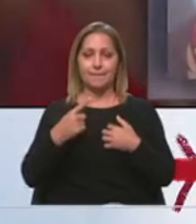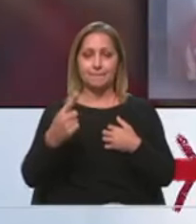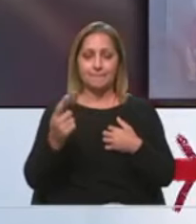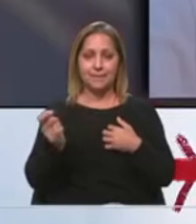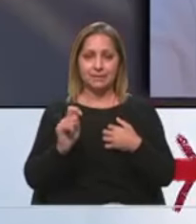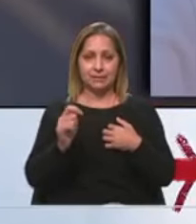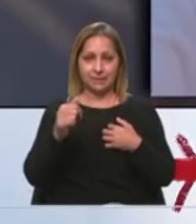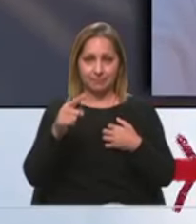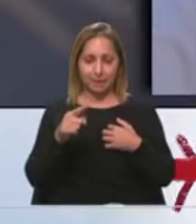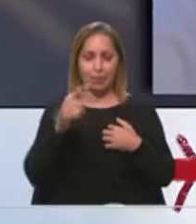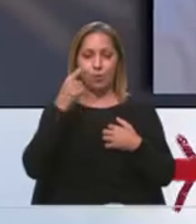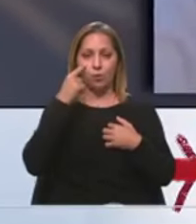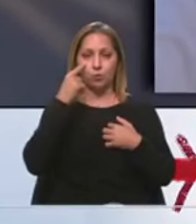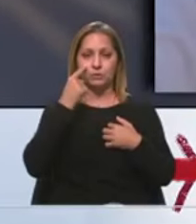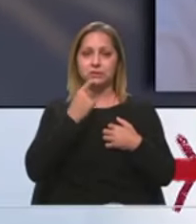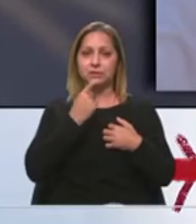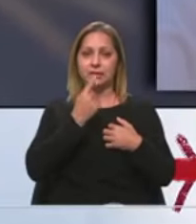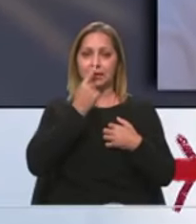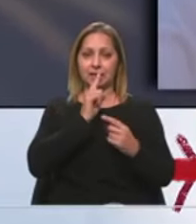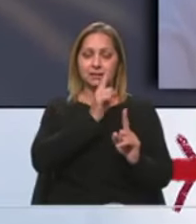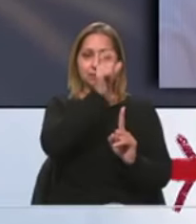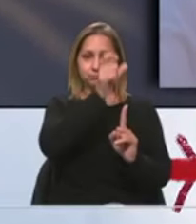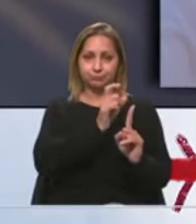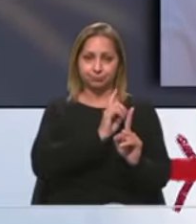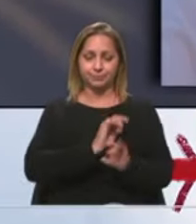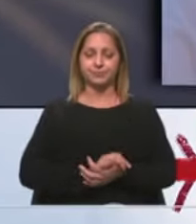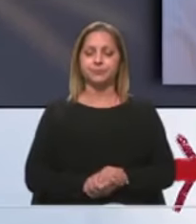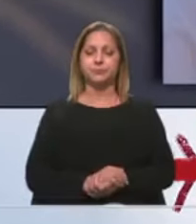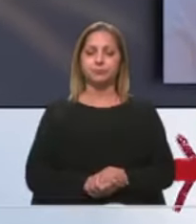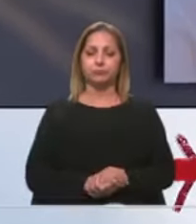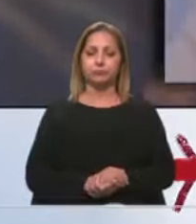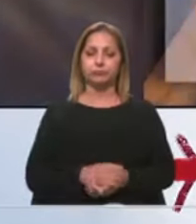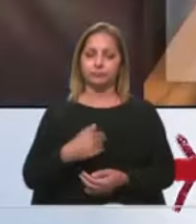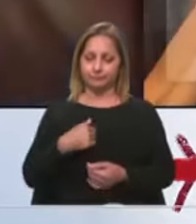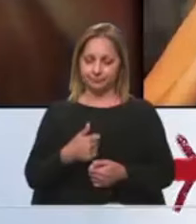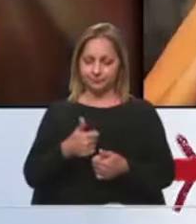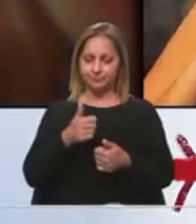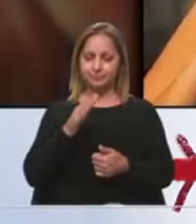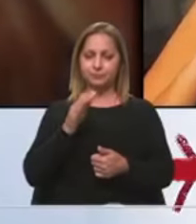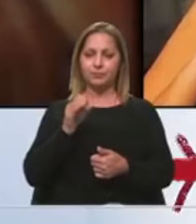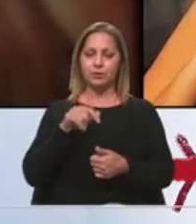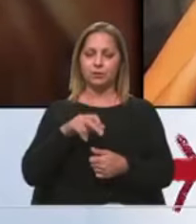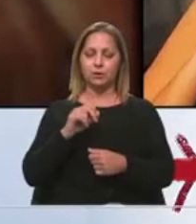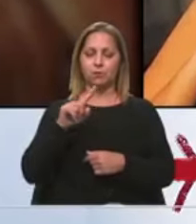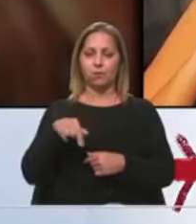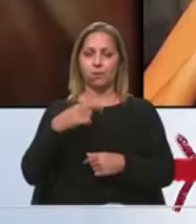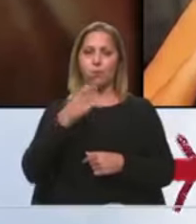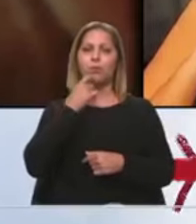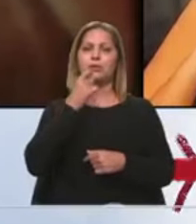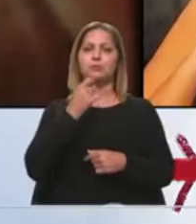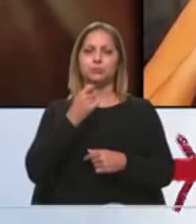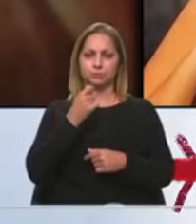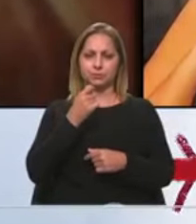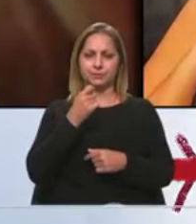então seja conhecida a acusação de Fernando Valente muito bem Joana correal a outra questão que tenho para te pôr é a